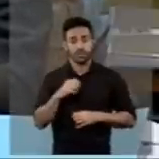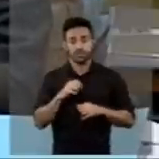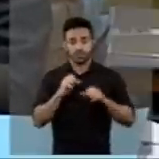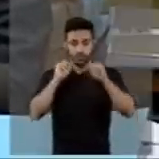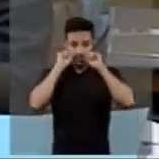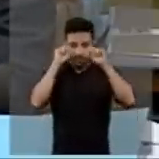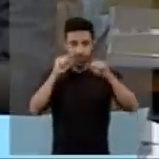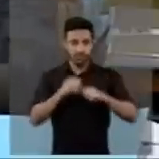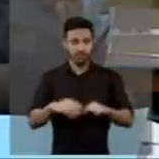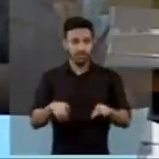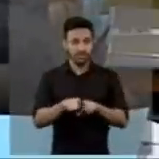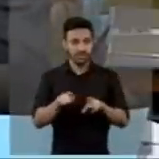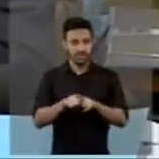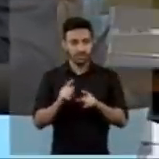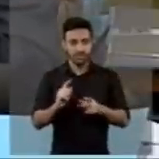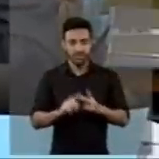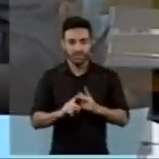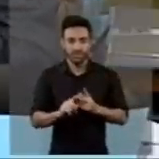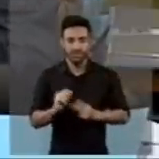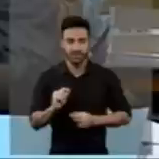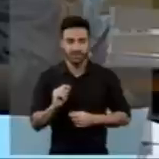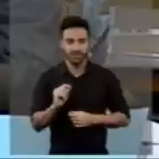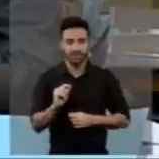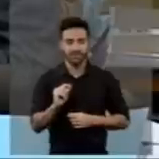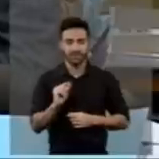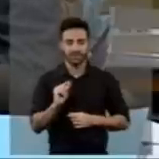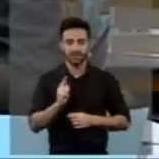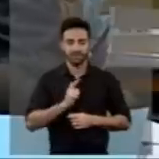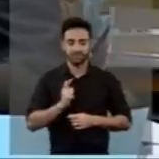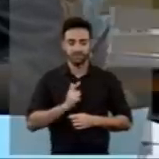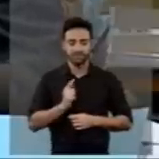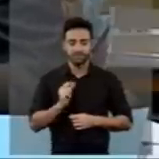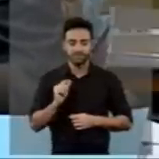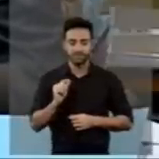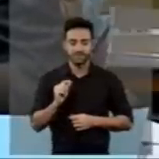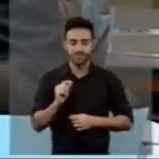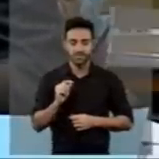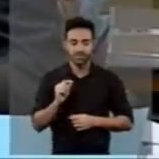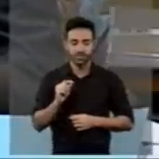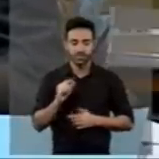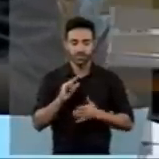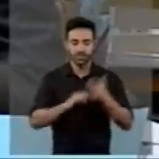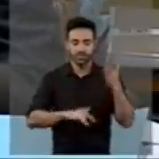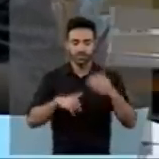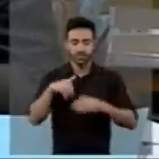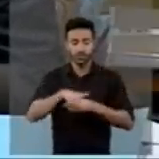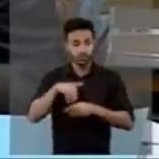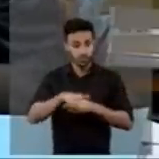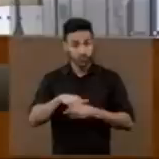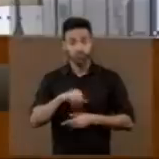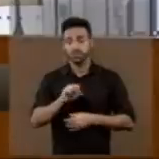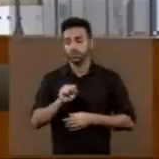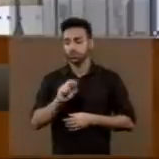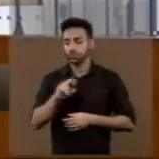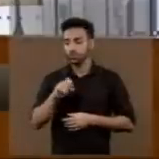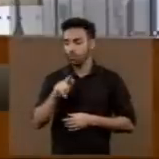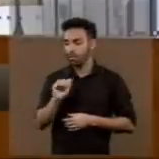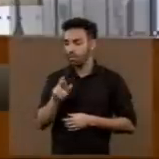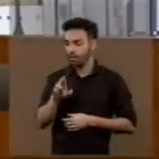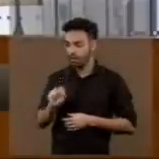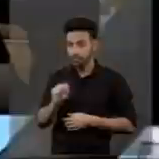uma nova orientação, eu diria, procedendo a uma releitura daqueles enunciados sumulares que já haviam